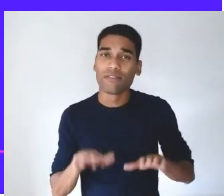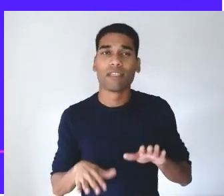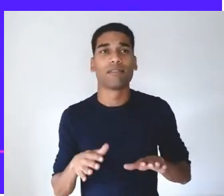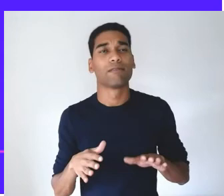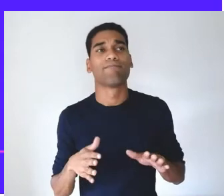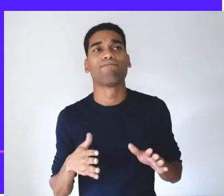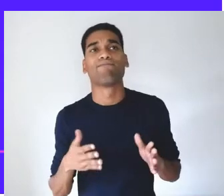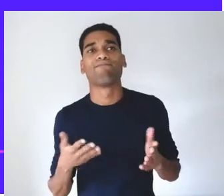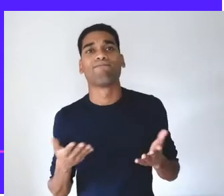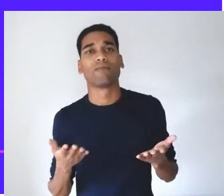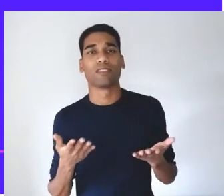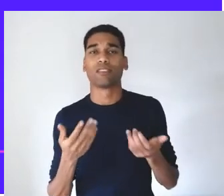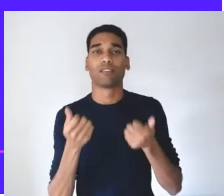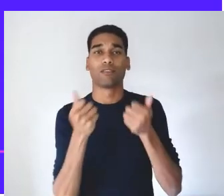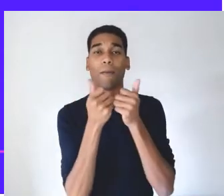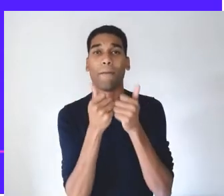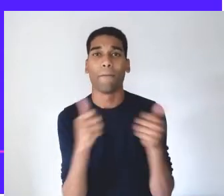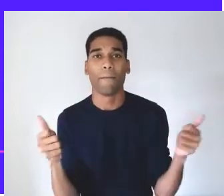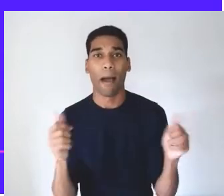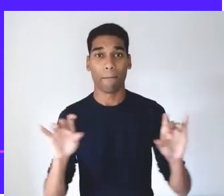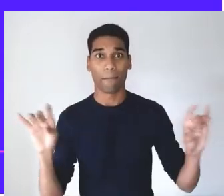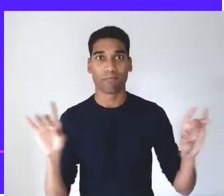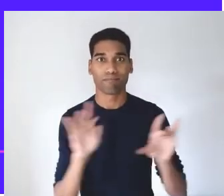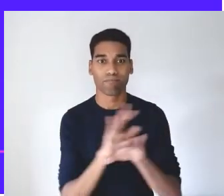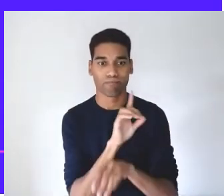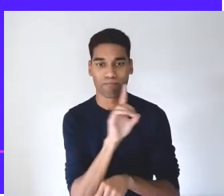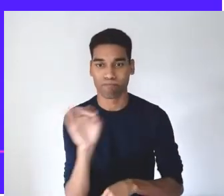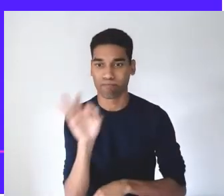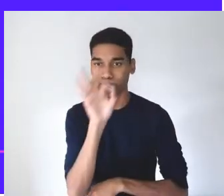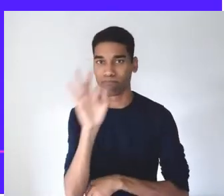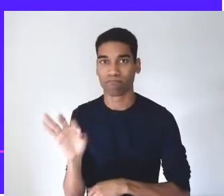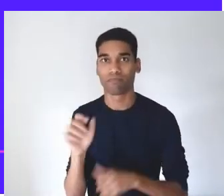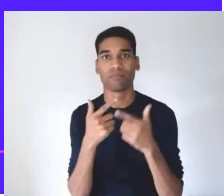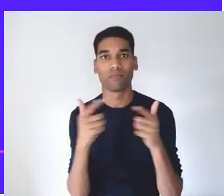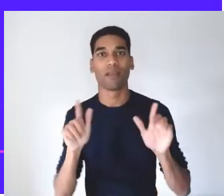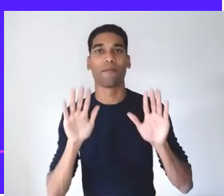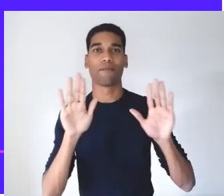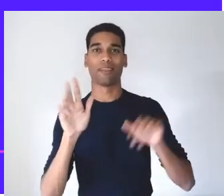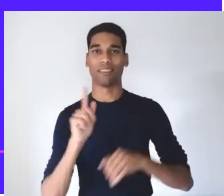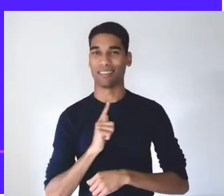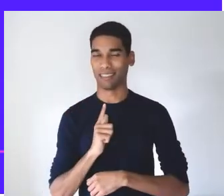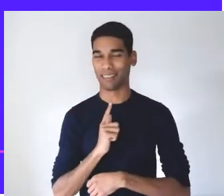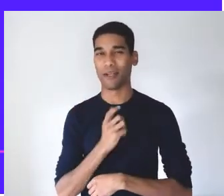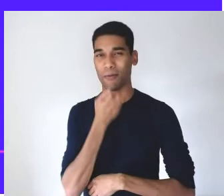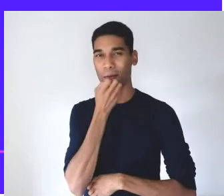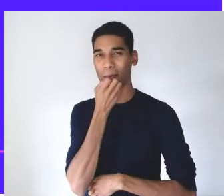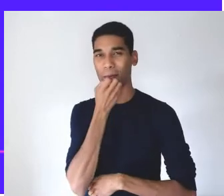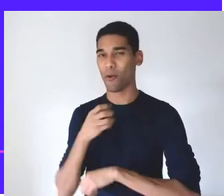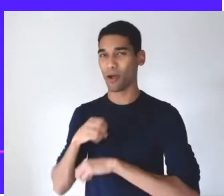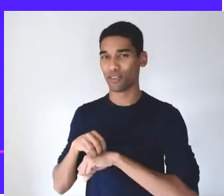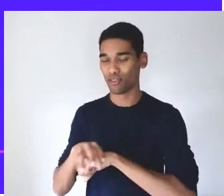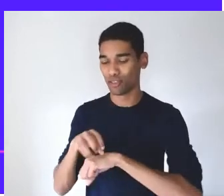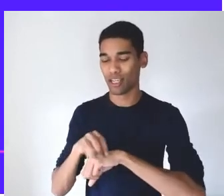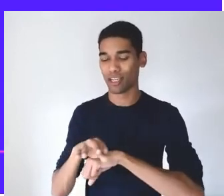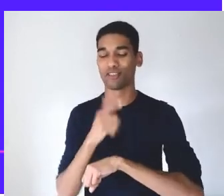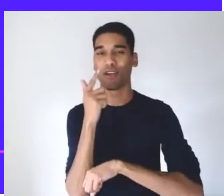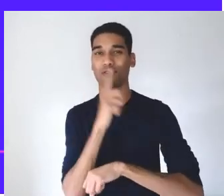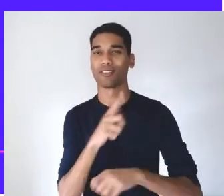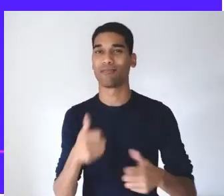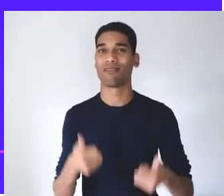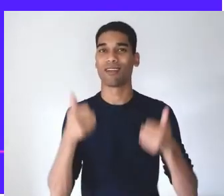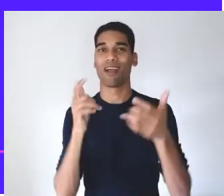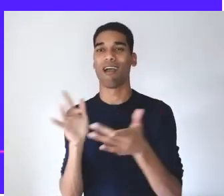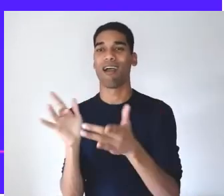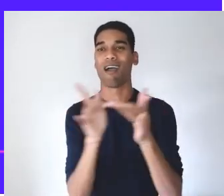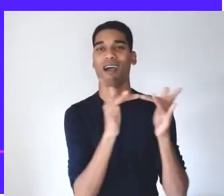completo, mas a gente tem boas dicas de como melhorar a nossa conexão com a audiência. Então, passa pelo que a Flávia falou de você ouvir, você ser mais